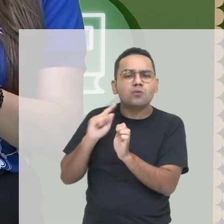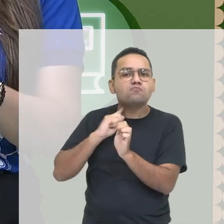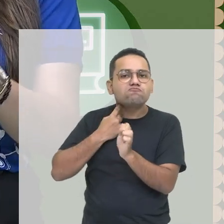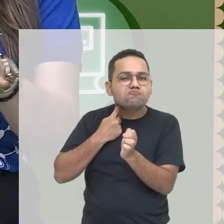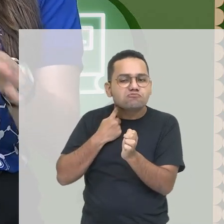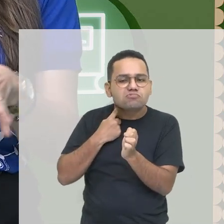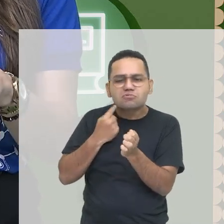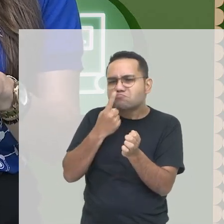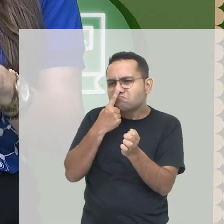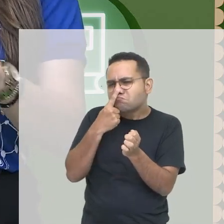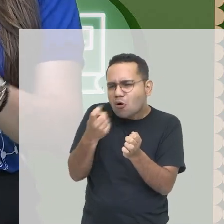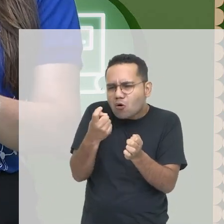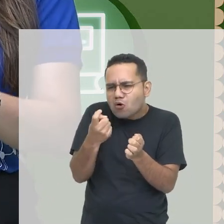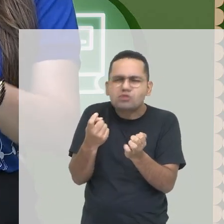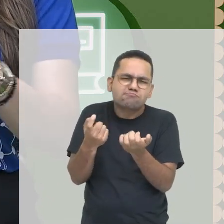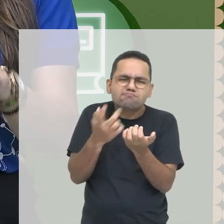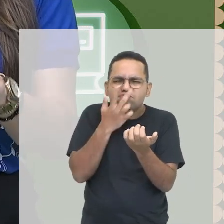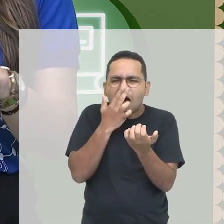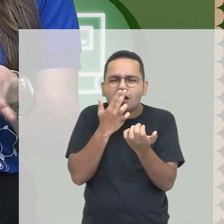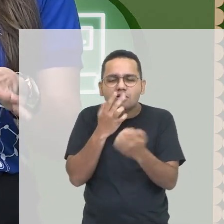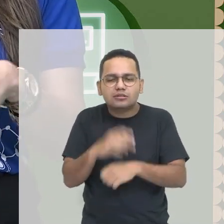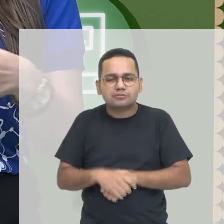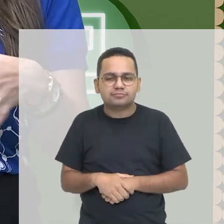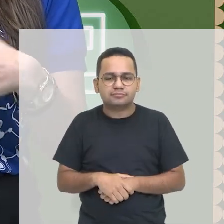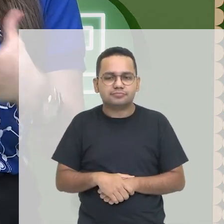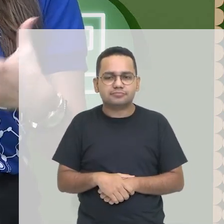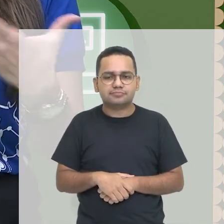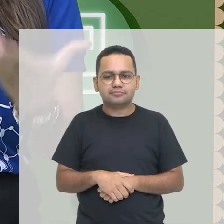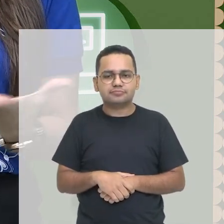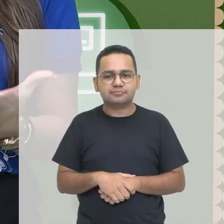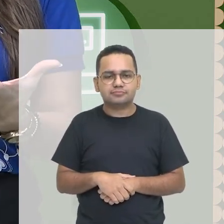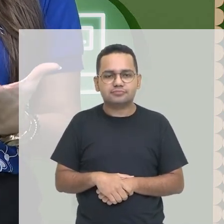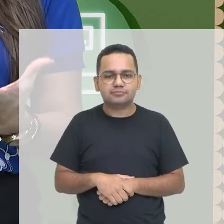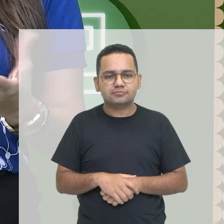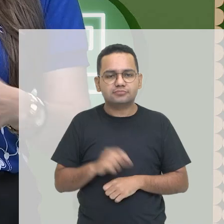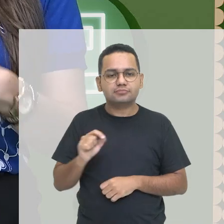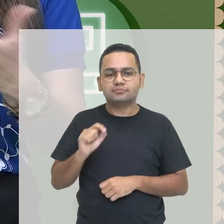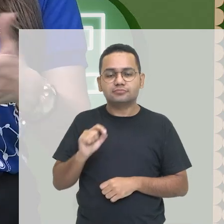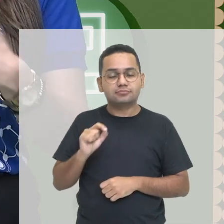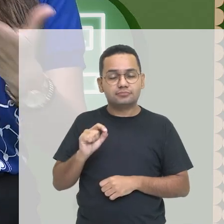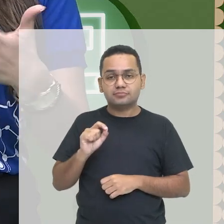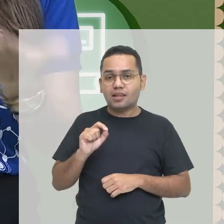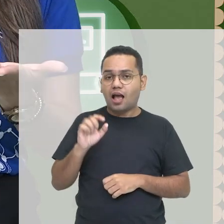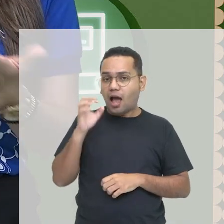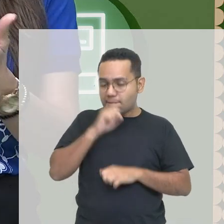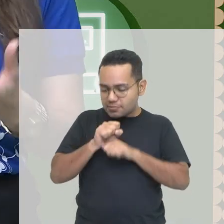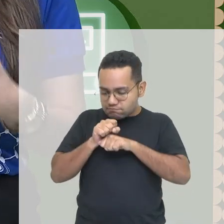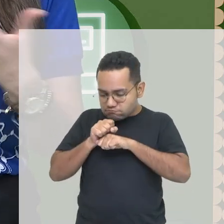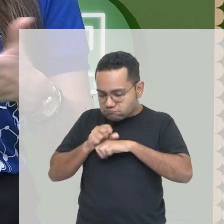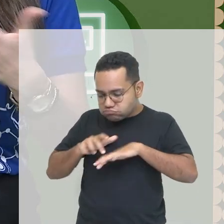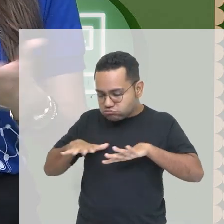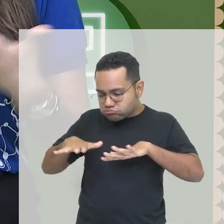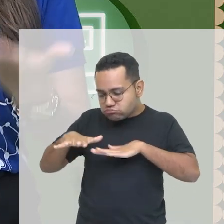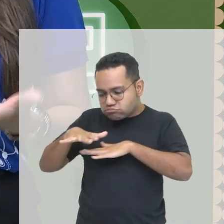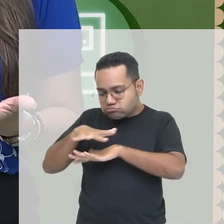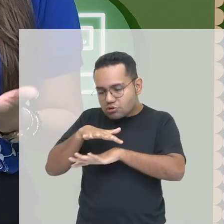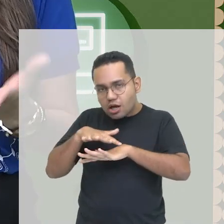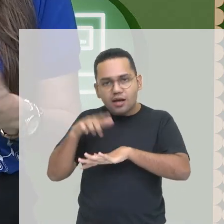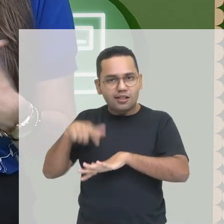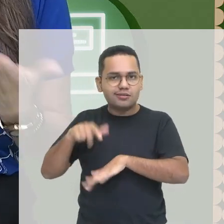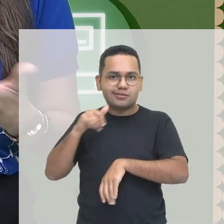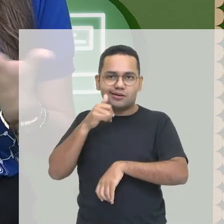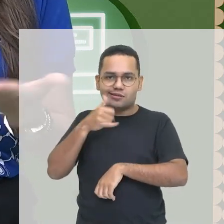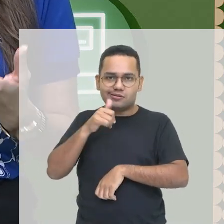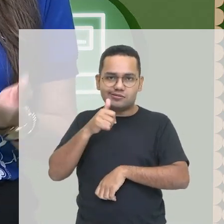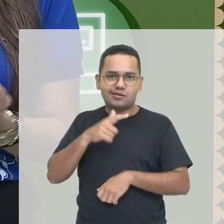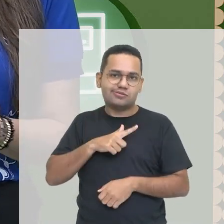ele forma aquele bolor. Ele formou aquele bolor porque ele se reproduziu. E se ele se reproduziu é porque ele está tendo energia.